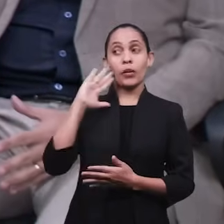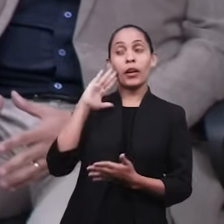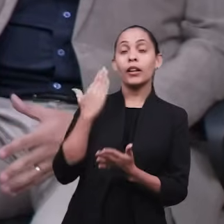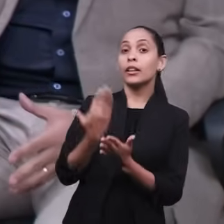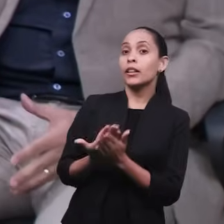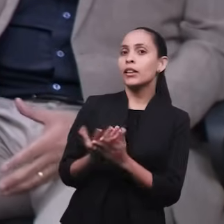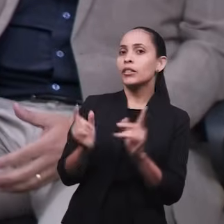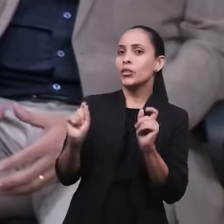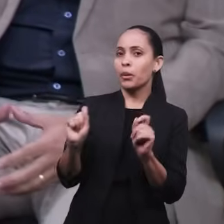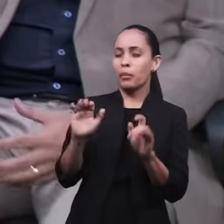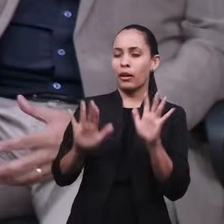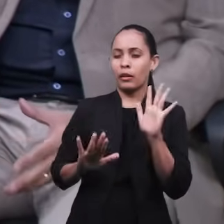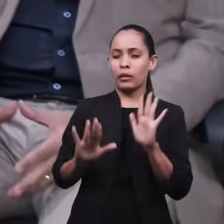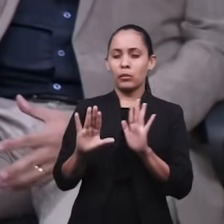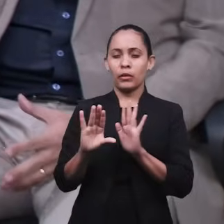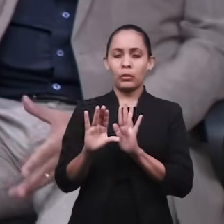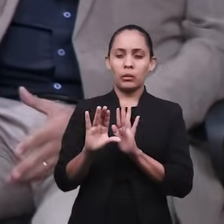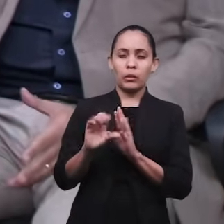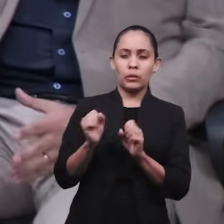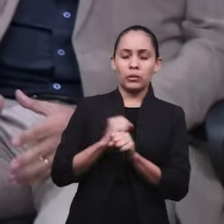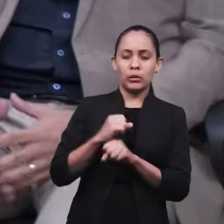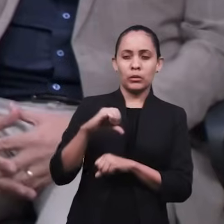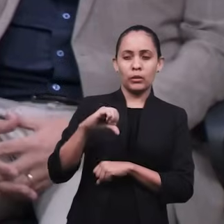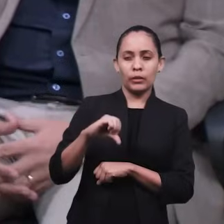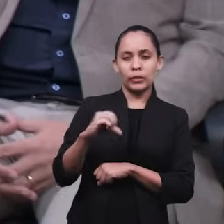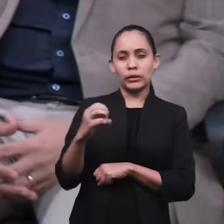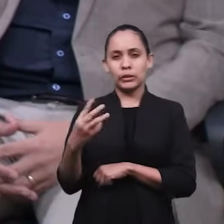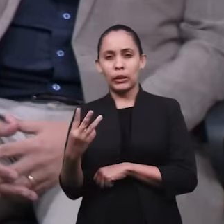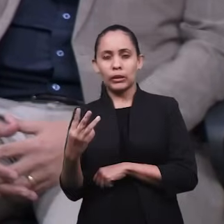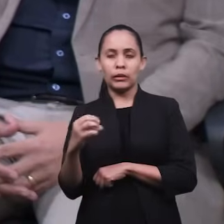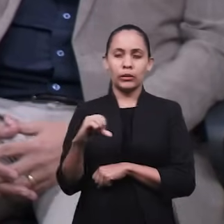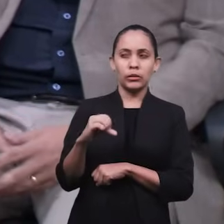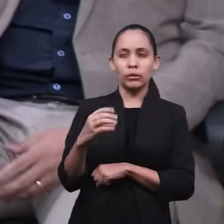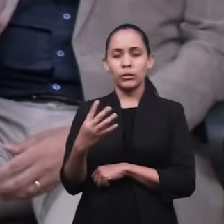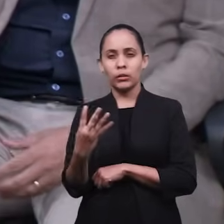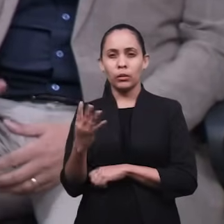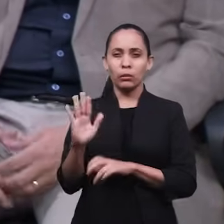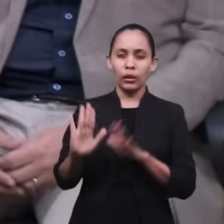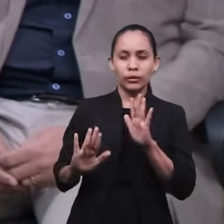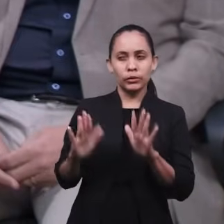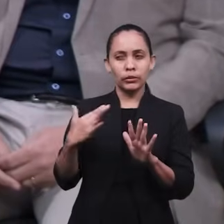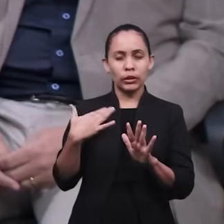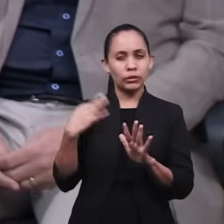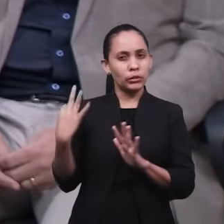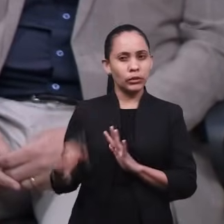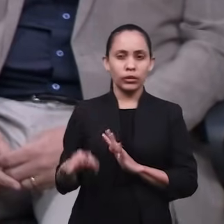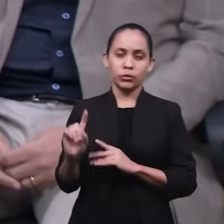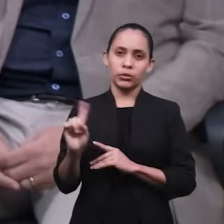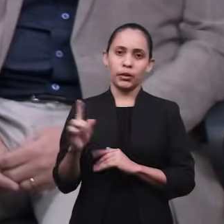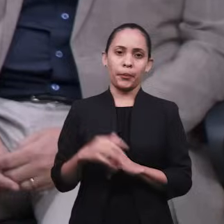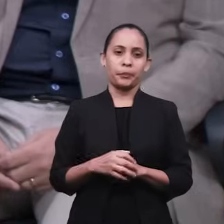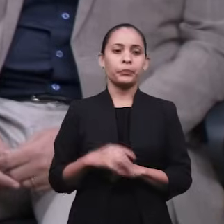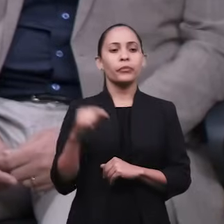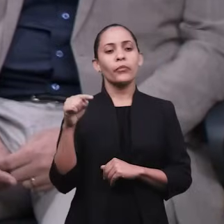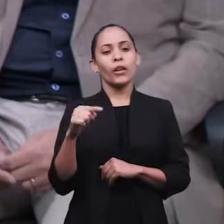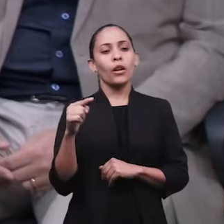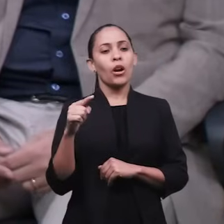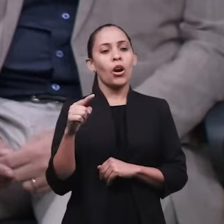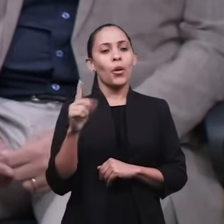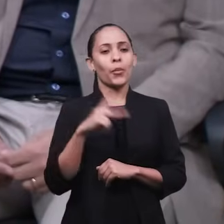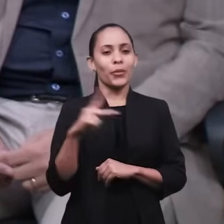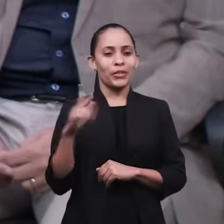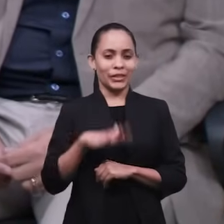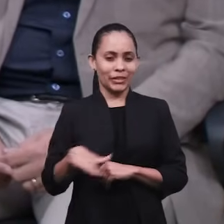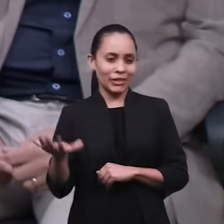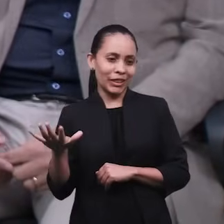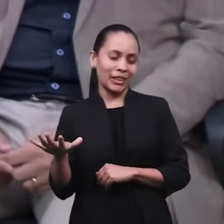Eu acredito, né, que foi por volta de 93, 94, mas eu não sei ser bem preciso na data, não. E quem era sua professora de criança na